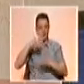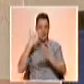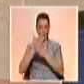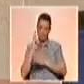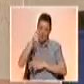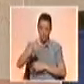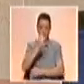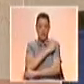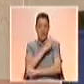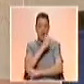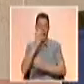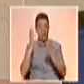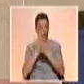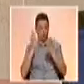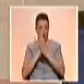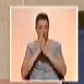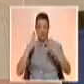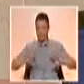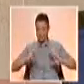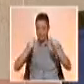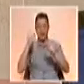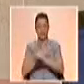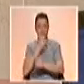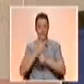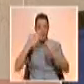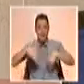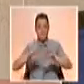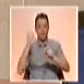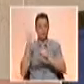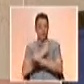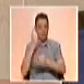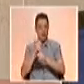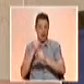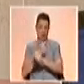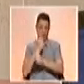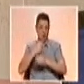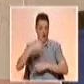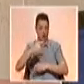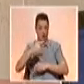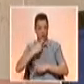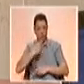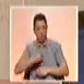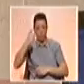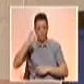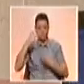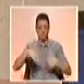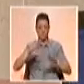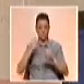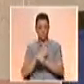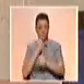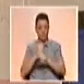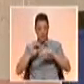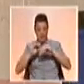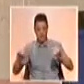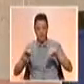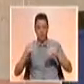escola e desenvolvemos atividades, mas o importante é realmente que haja um trabalho mais prolongado. Uhum. E, portanto, temos trabalhado mais a esse nível porque